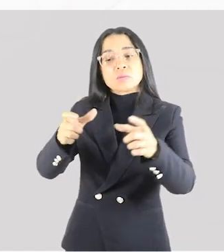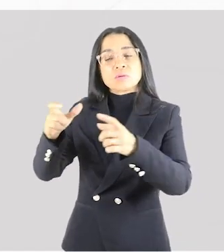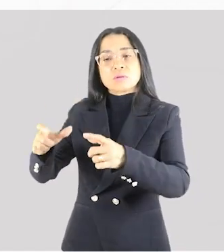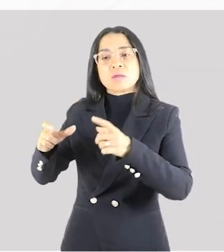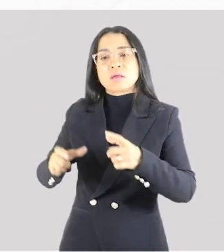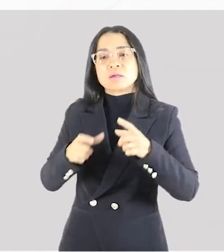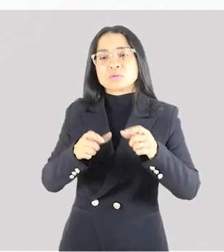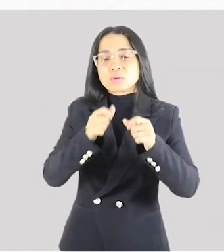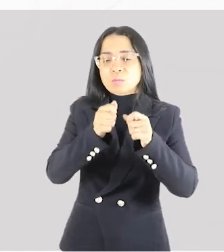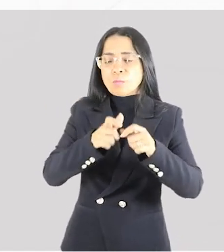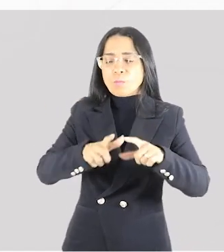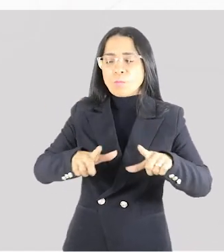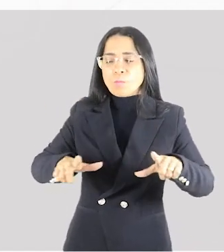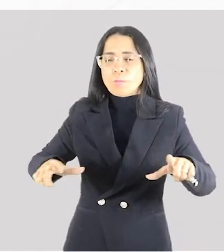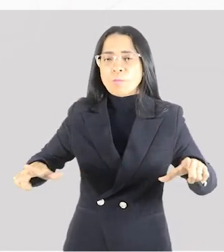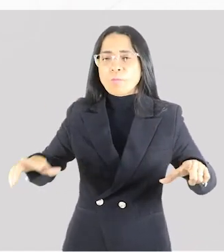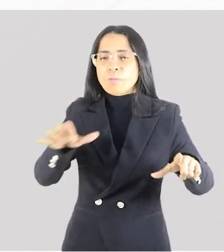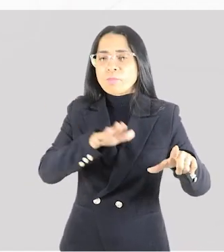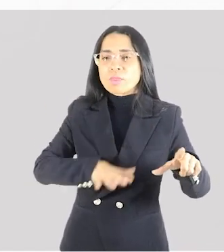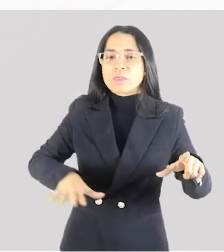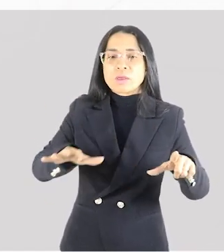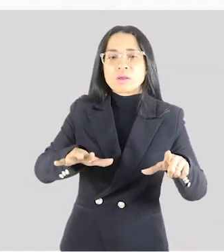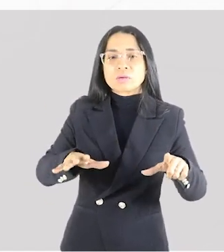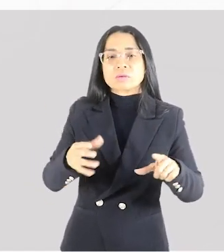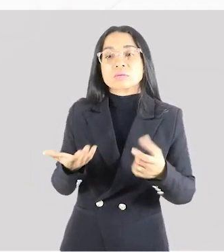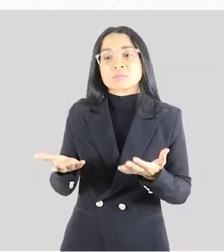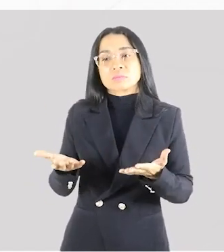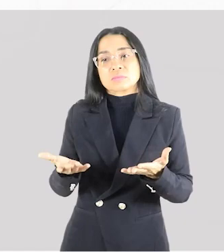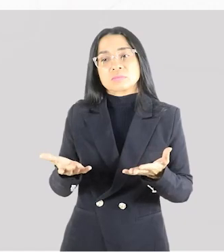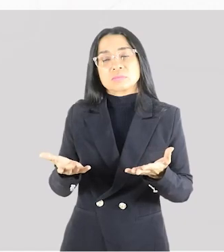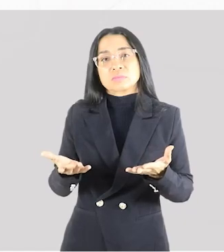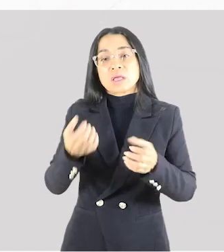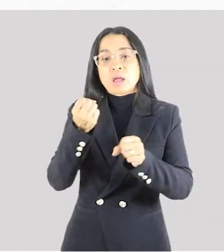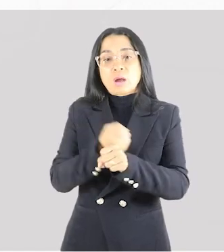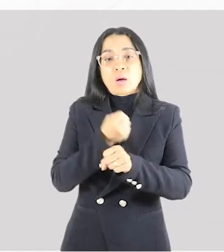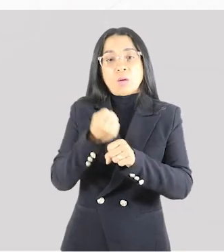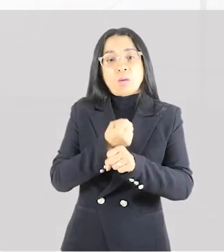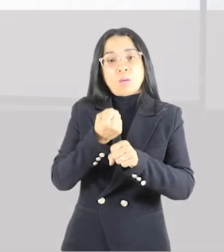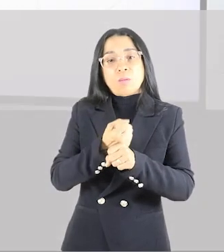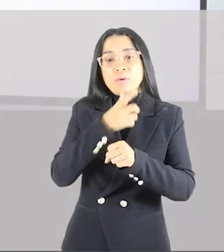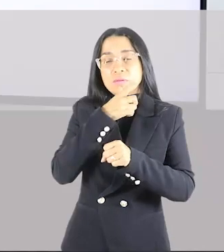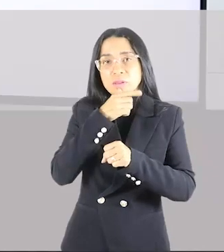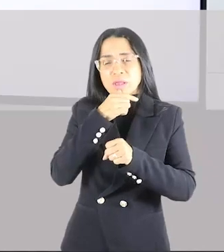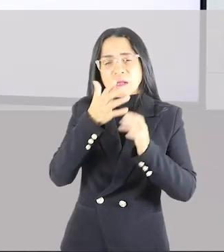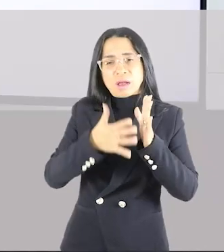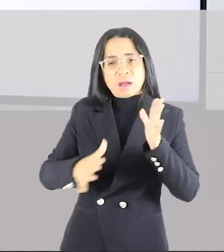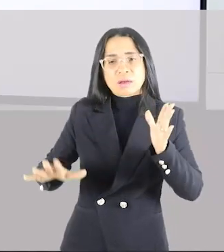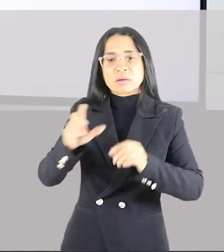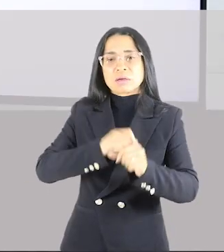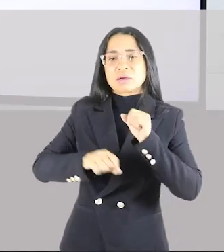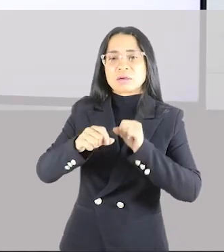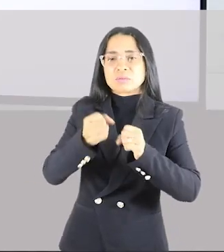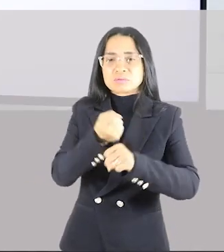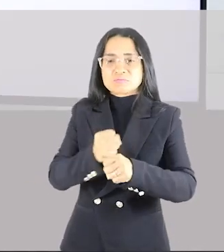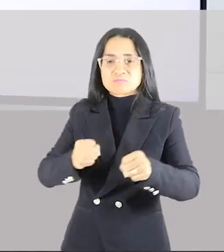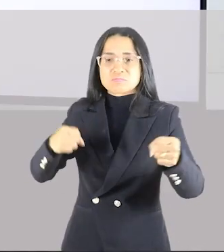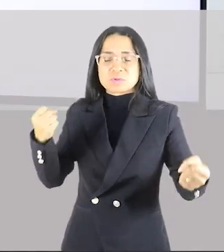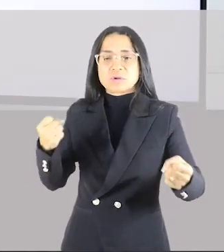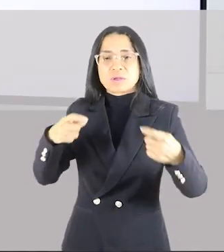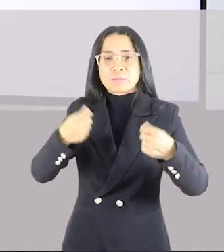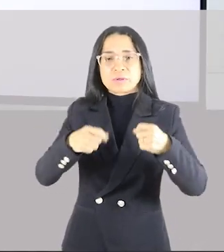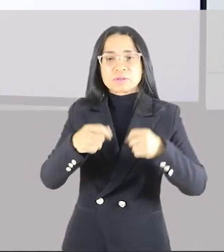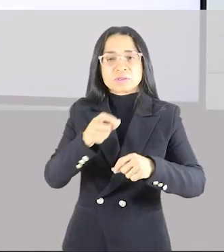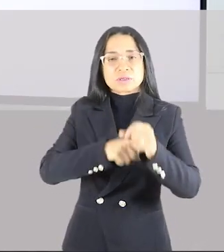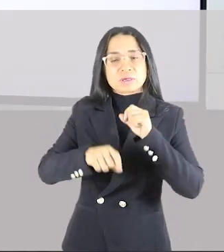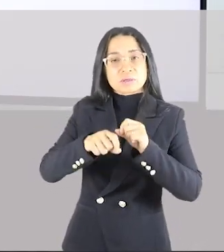obras hidráulicas grandiosas eram necessárias para o cultivo agrícola. Então, nessas sociedades, vamos